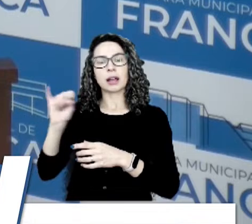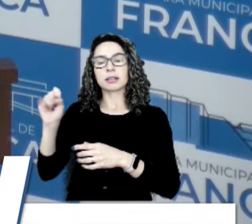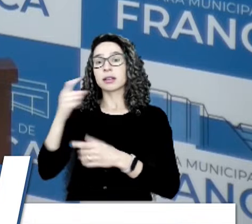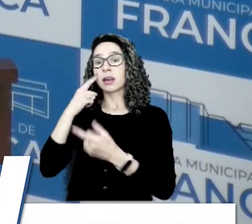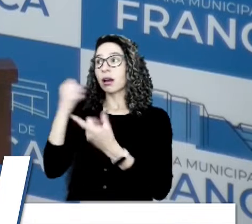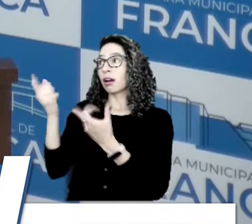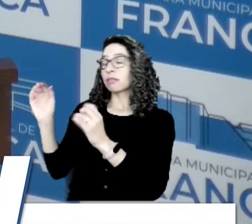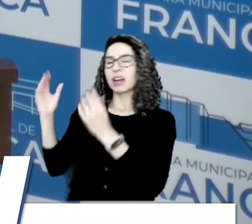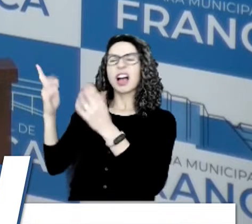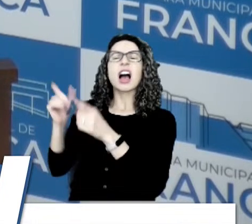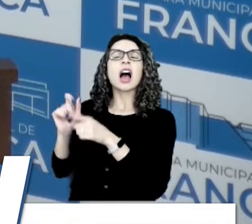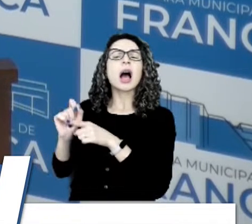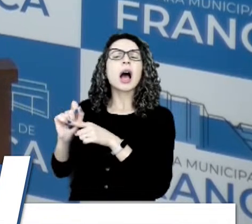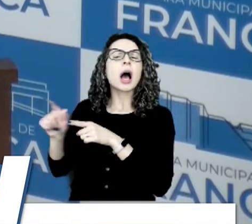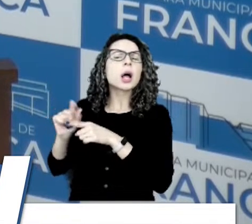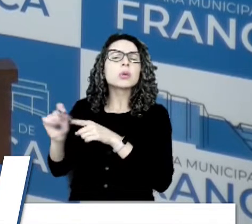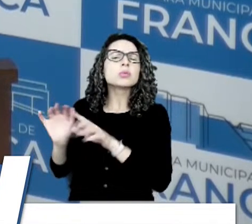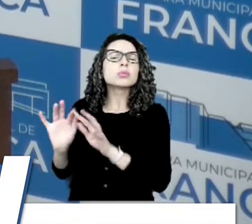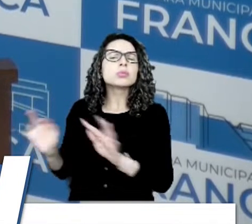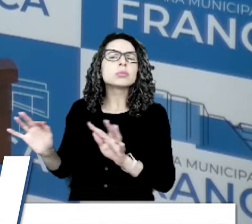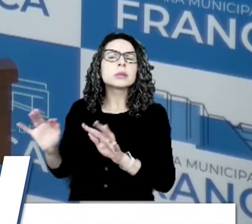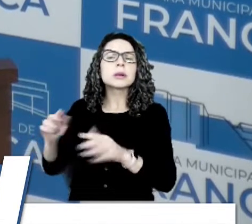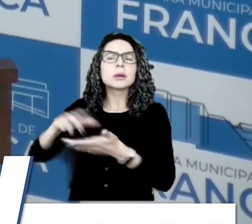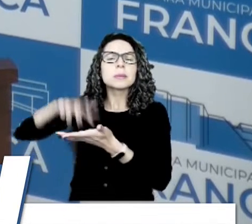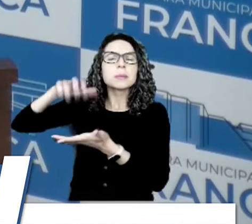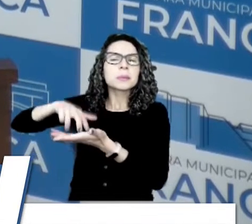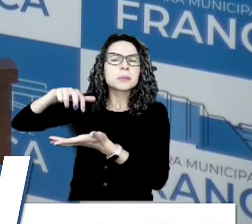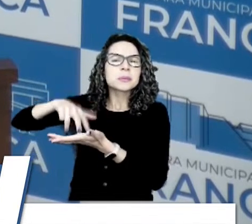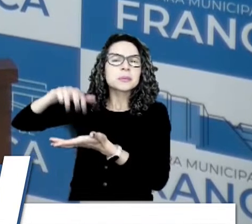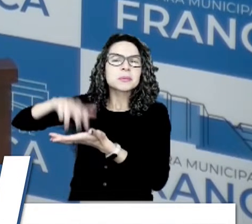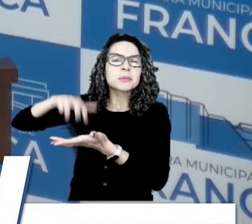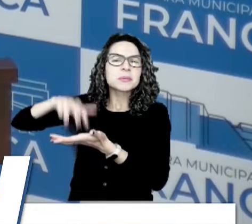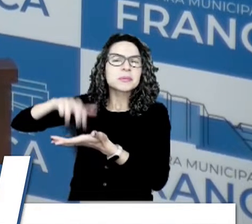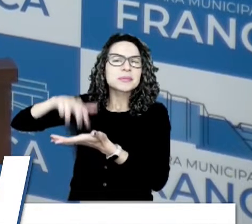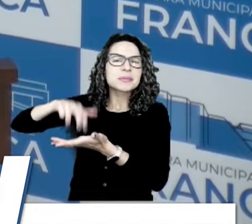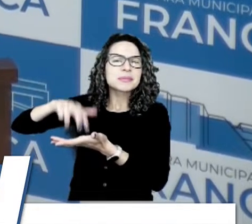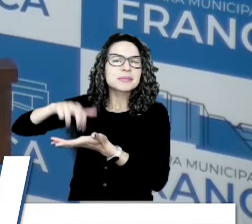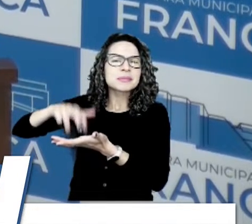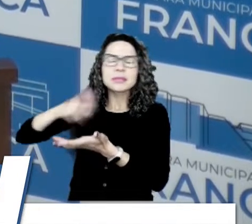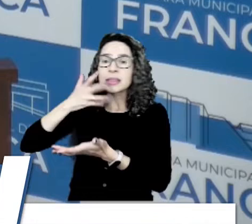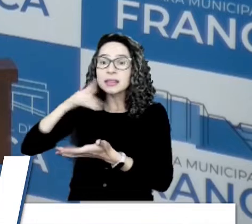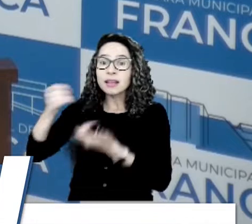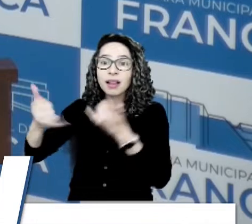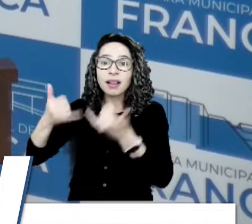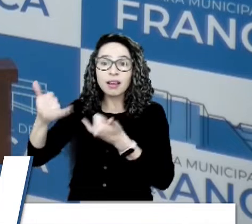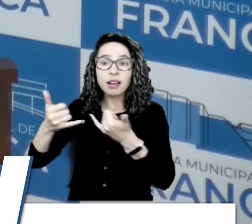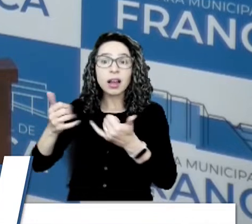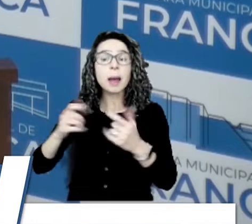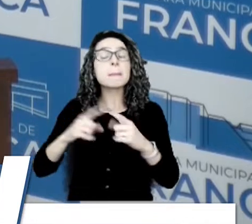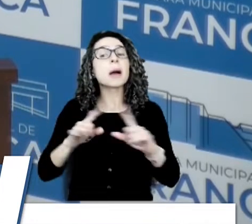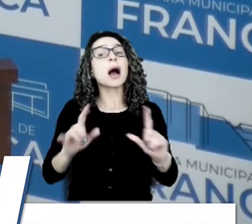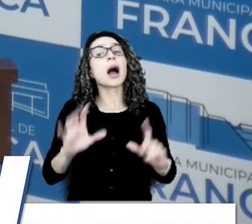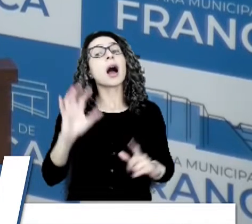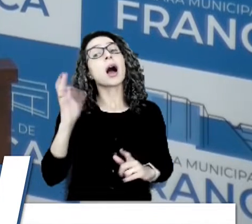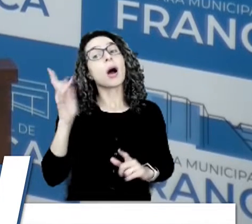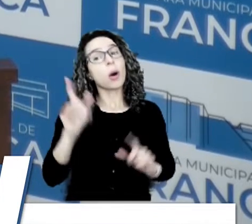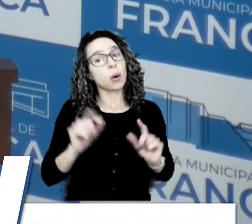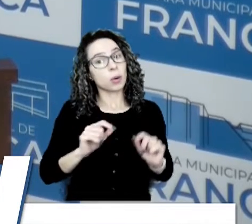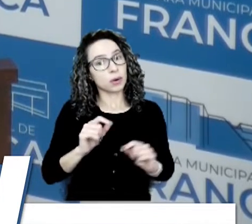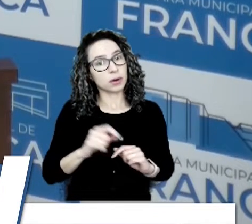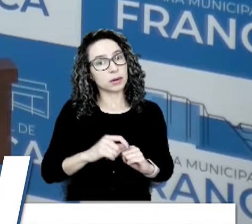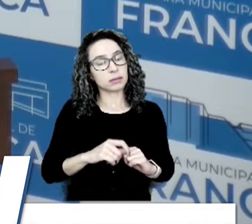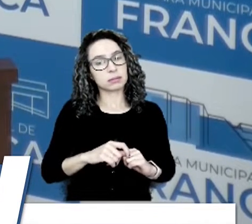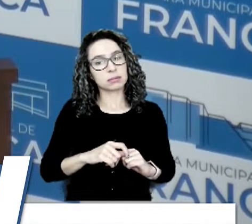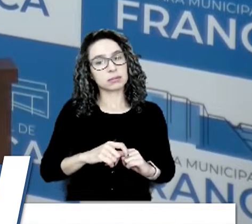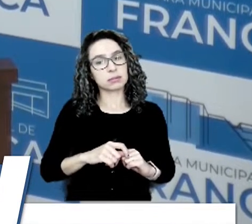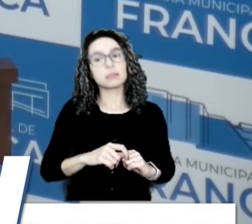ali um pula-pula, uma cama elástica, tudo, mas aí o que que acontece? Cadê as